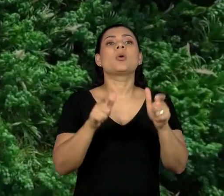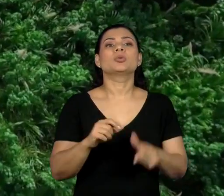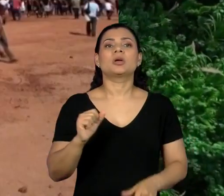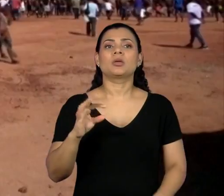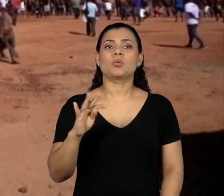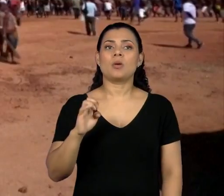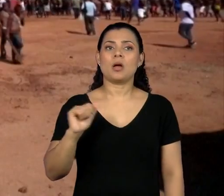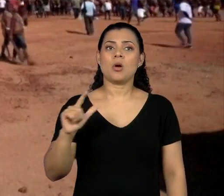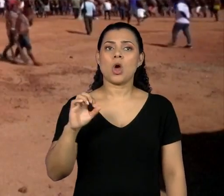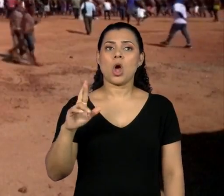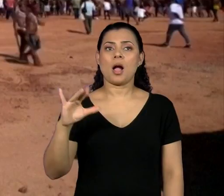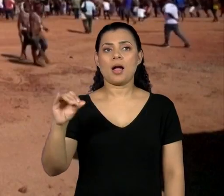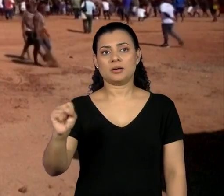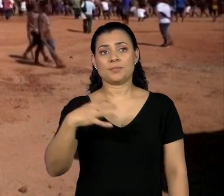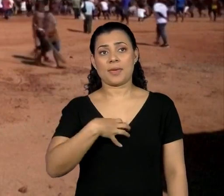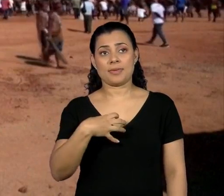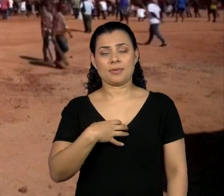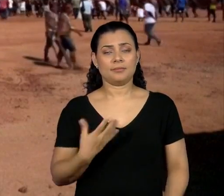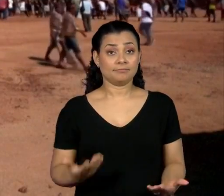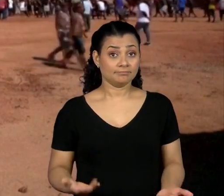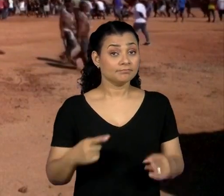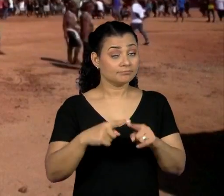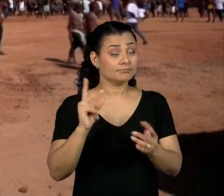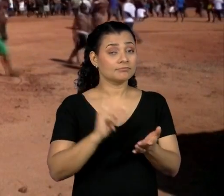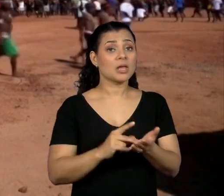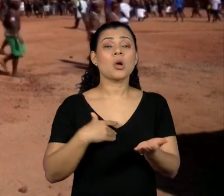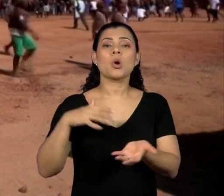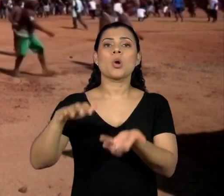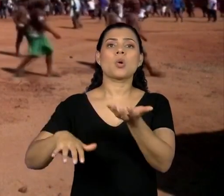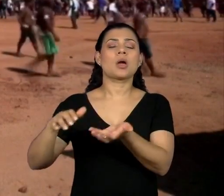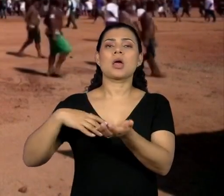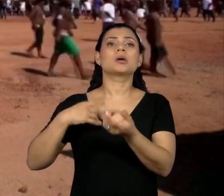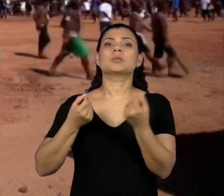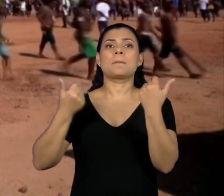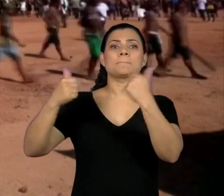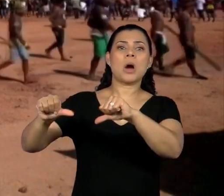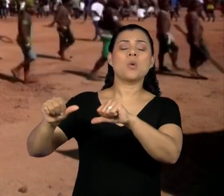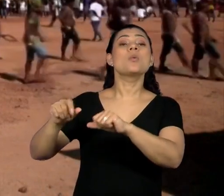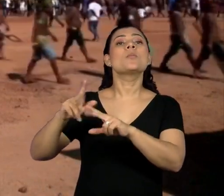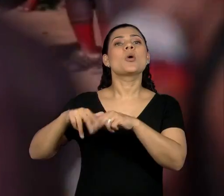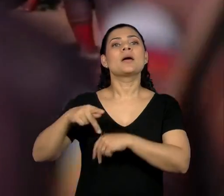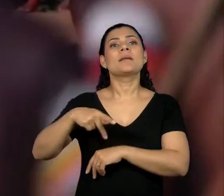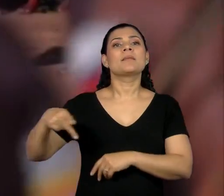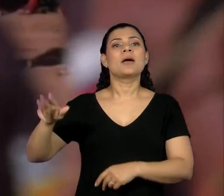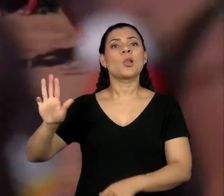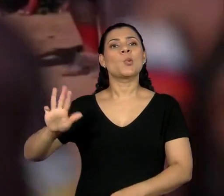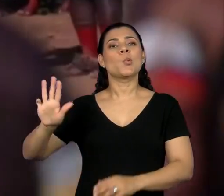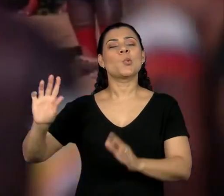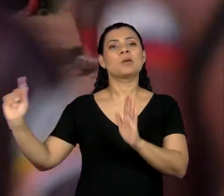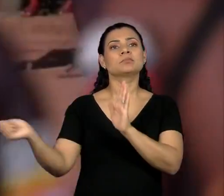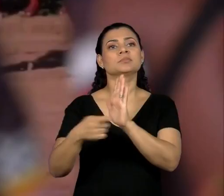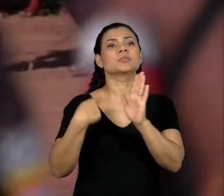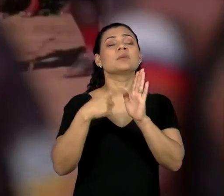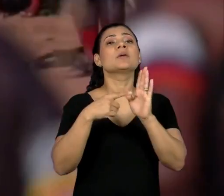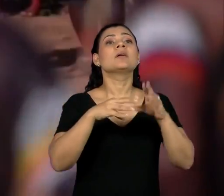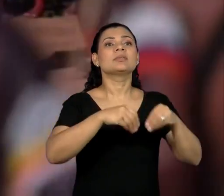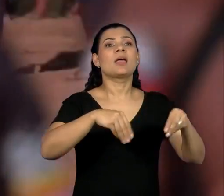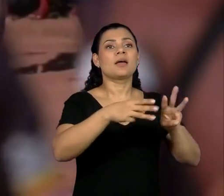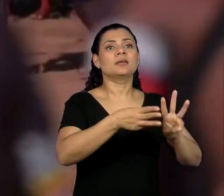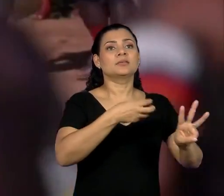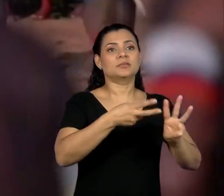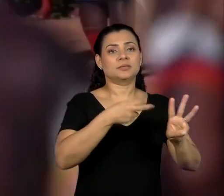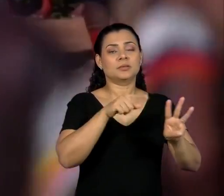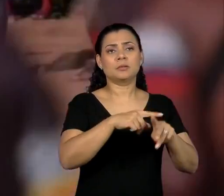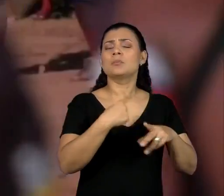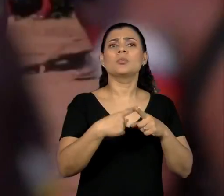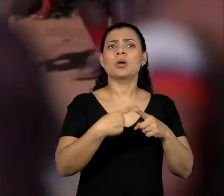Rocas. O Congresso derruba o veto do presidente Luiz Inácio Lula da Silva ao marco temporal. A